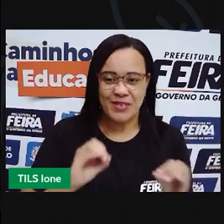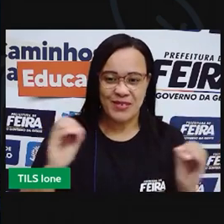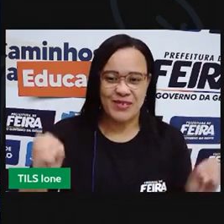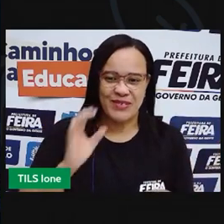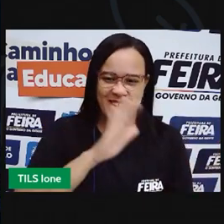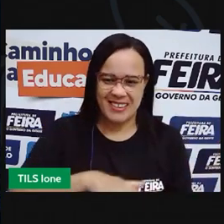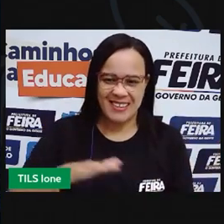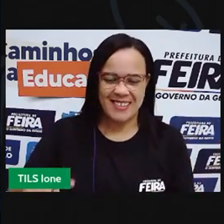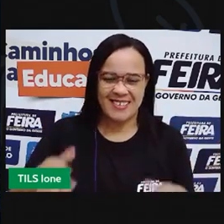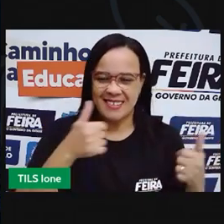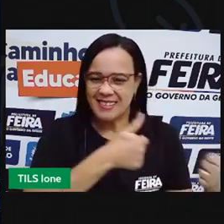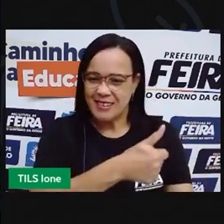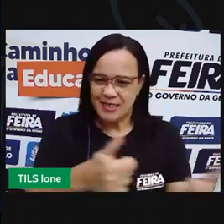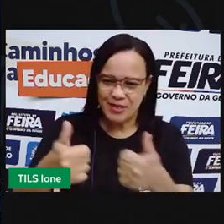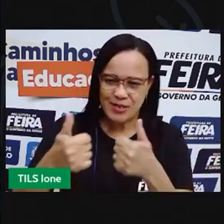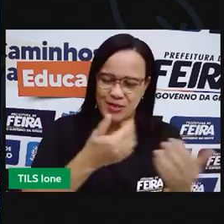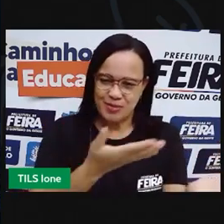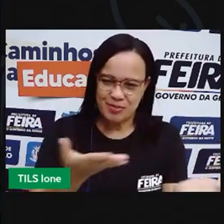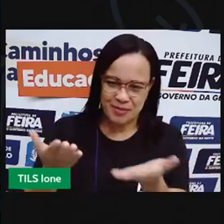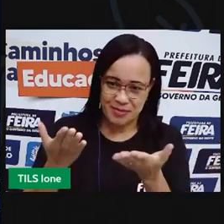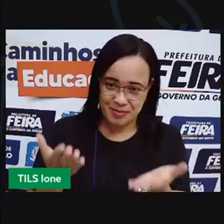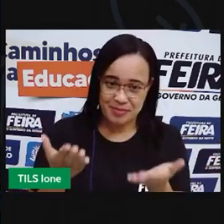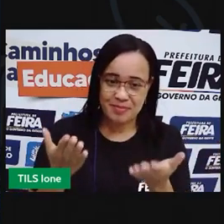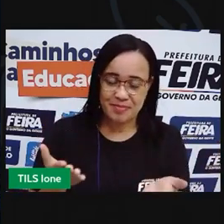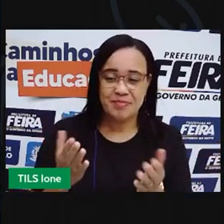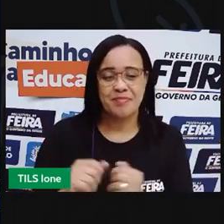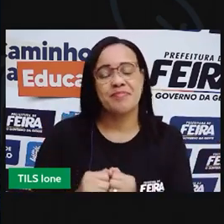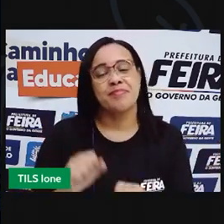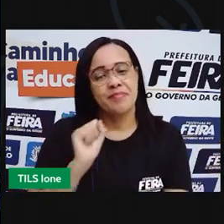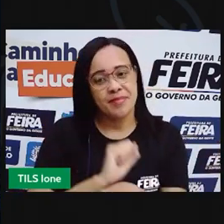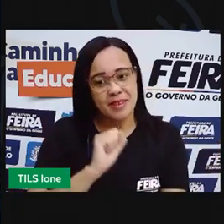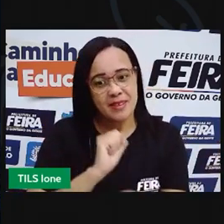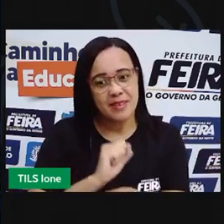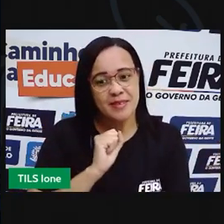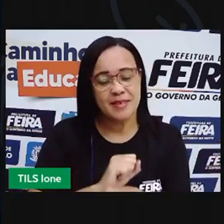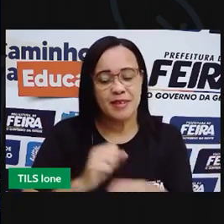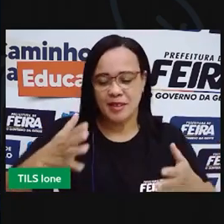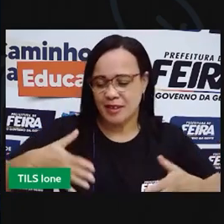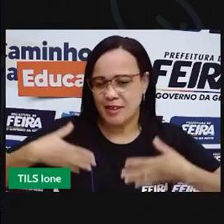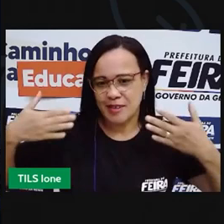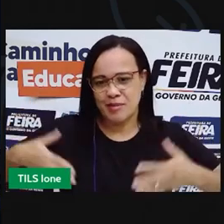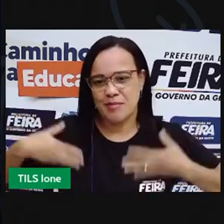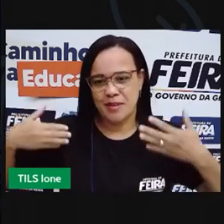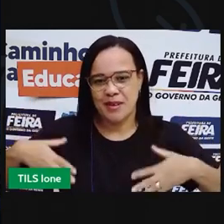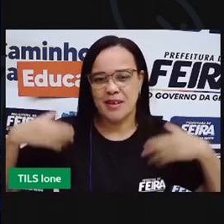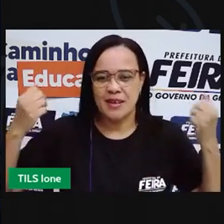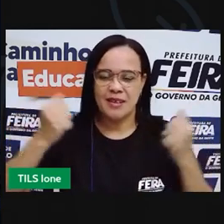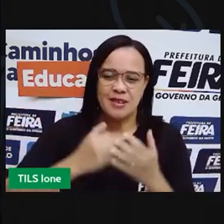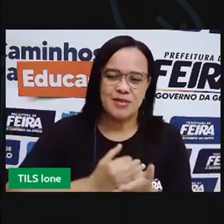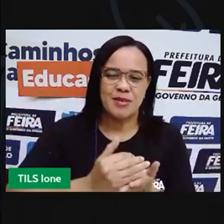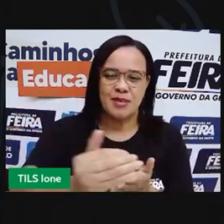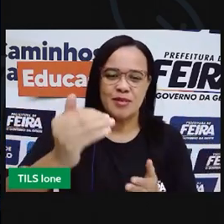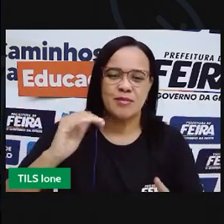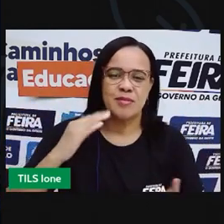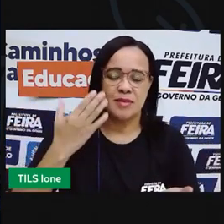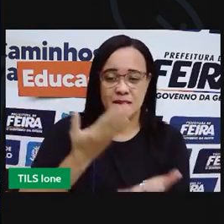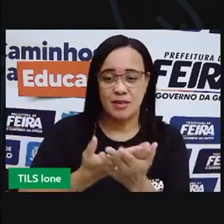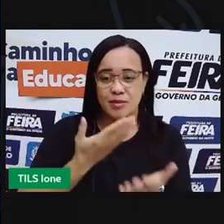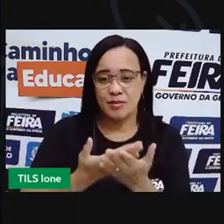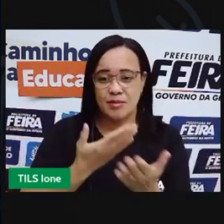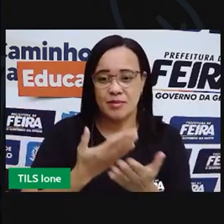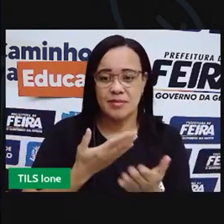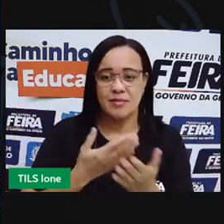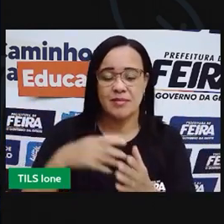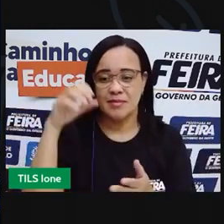Crianças, tudo bem com vocês? Espero que estejam animadas para começar mais um momento de